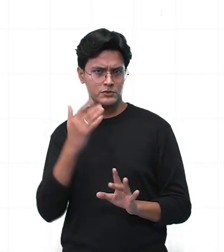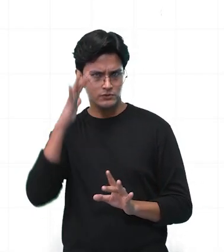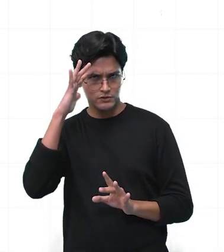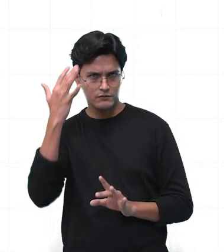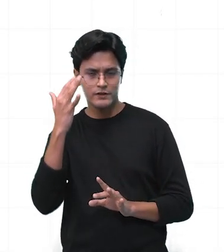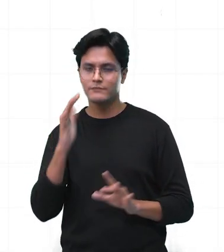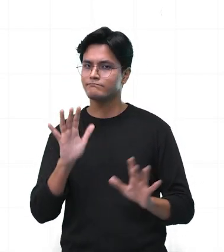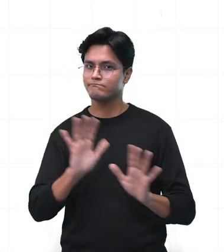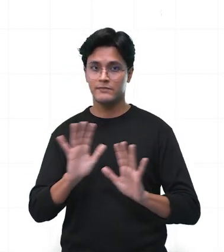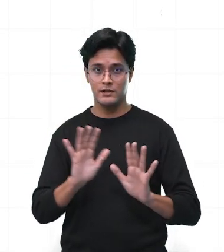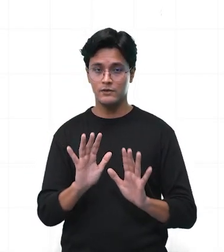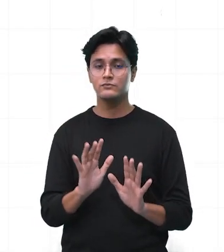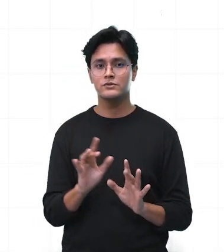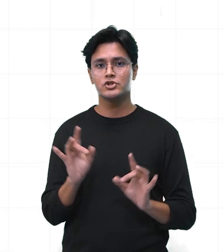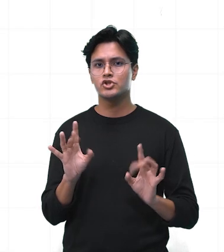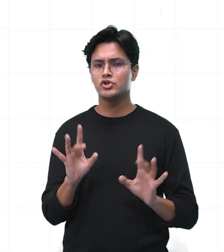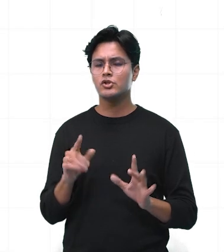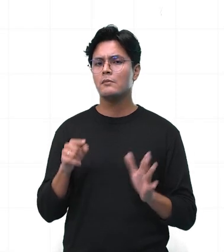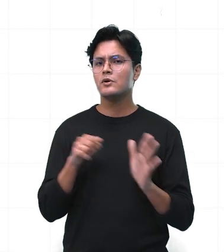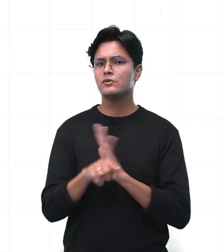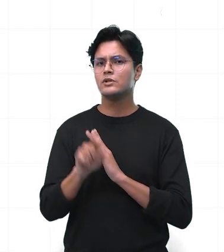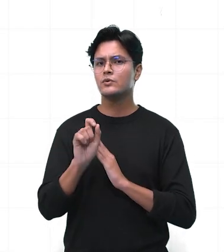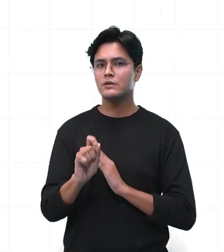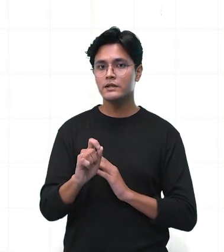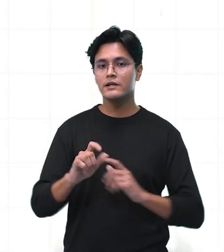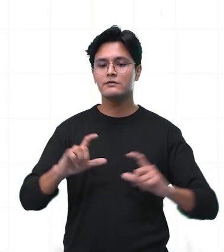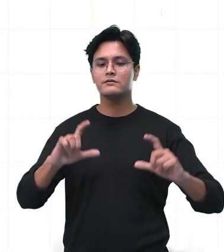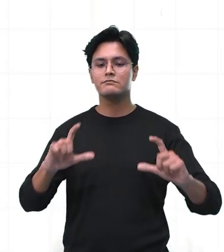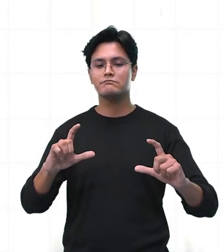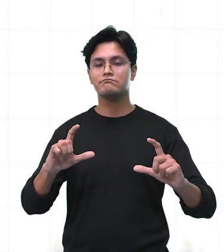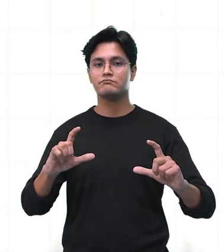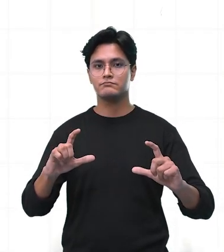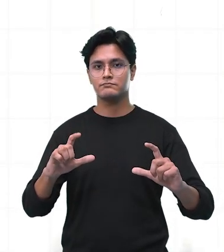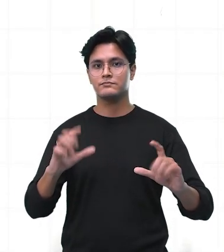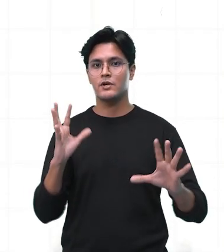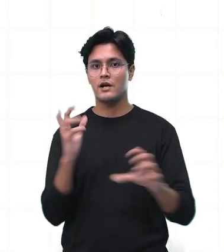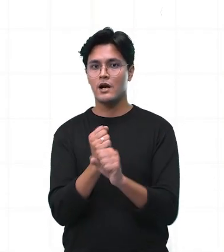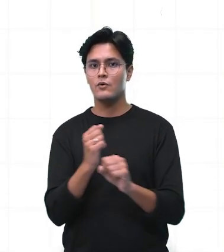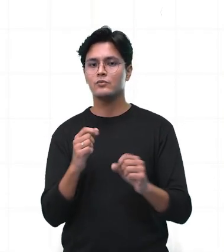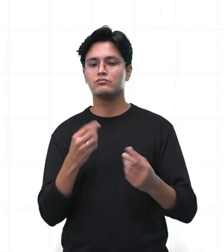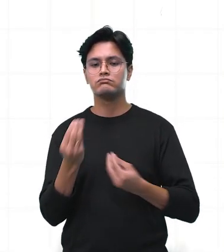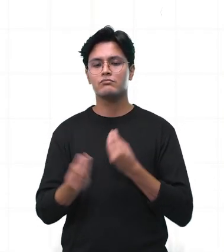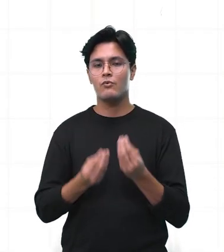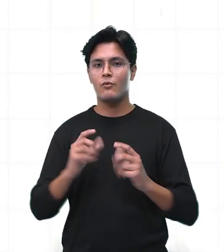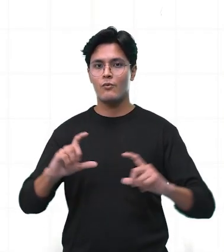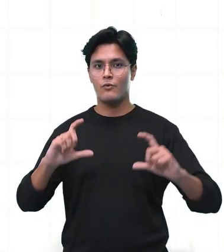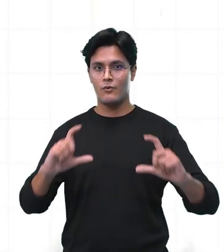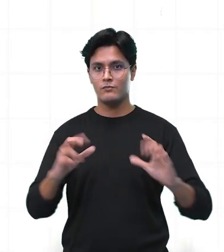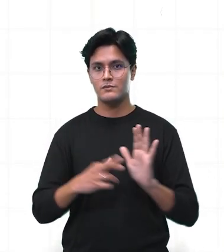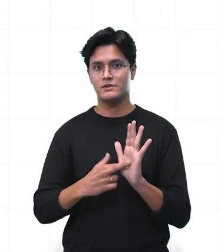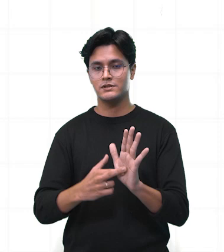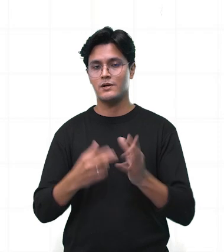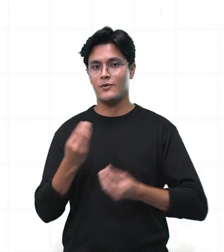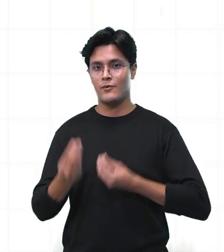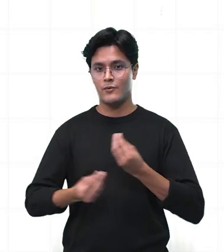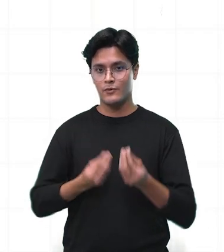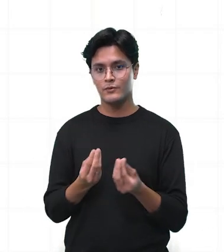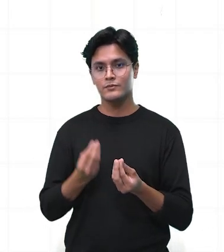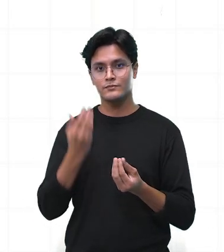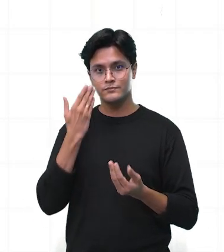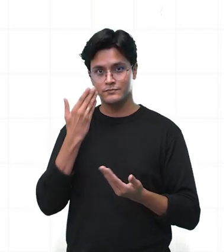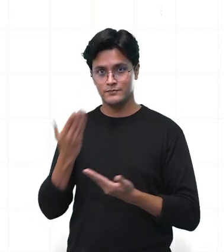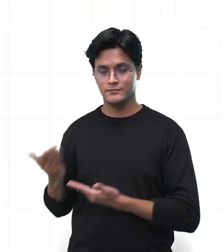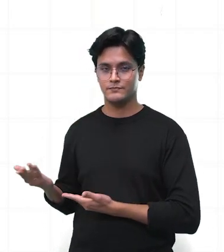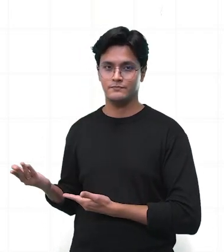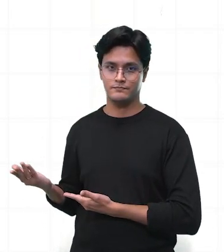Ele está perguntando aqui, ó, que expressão. Então, tá aí. O total de ingressos soma a quantidade de adultos mais a quantidade